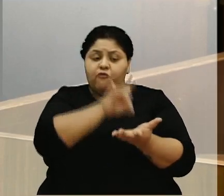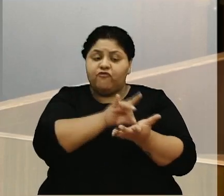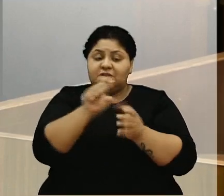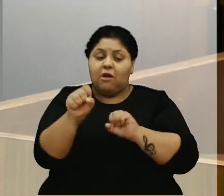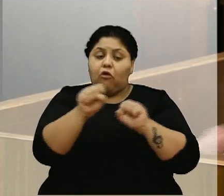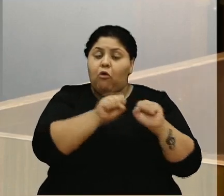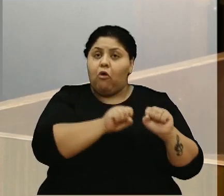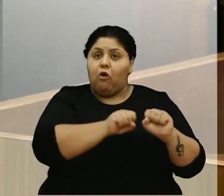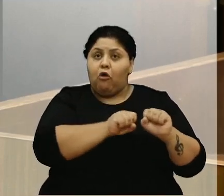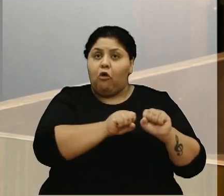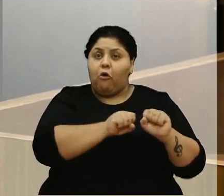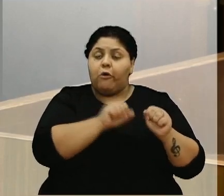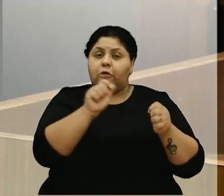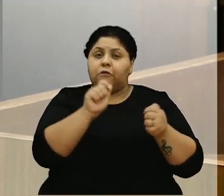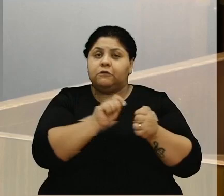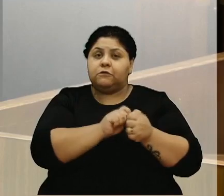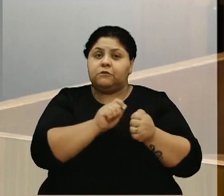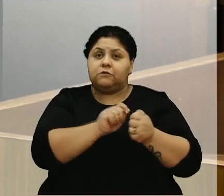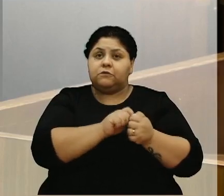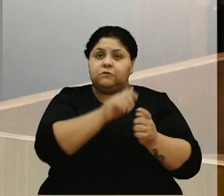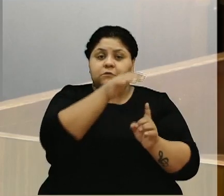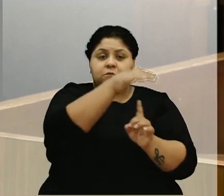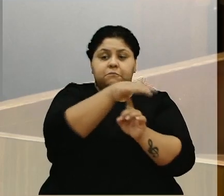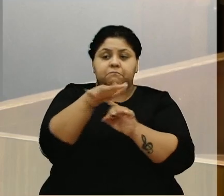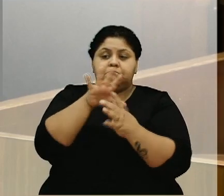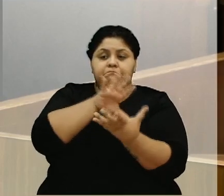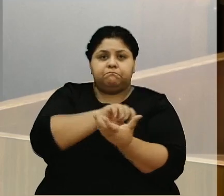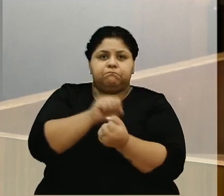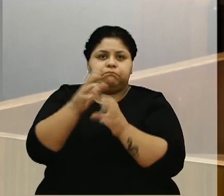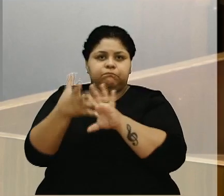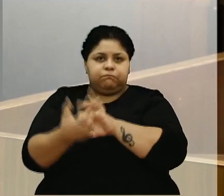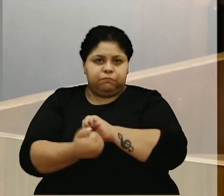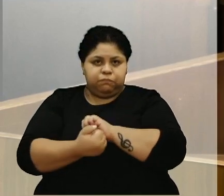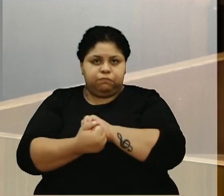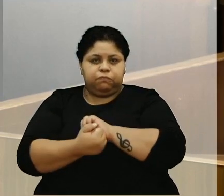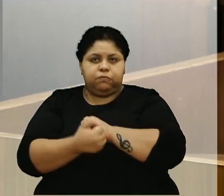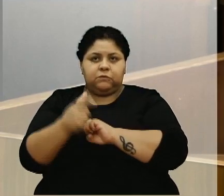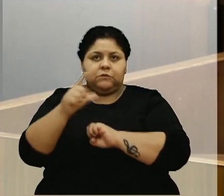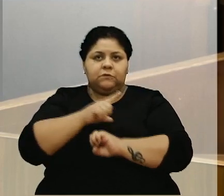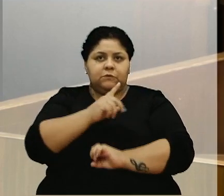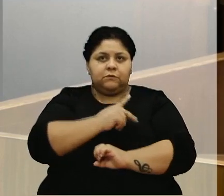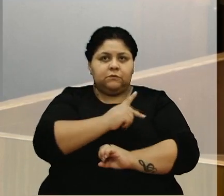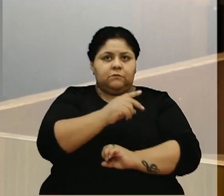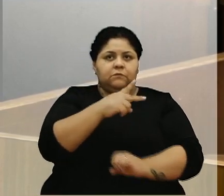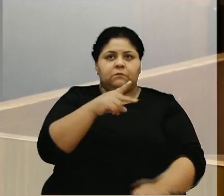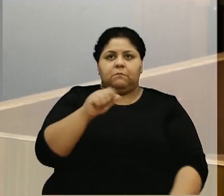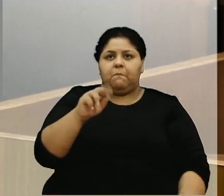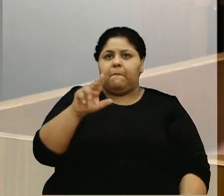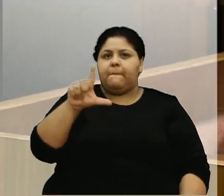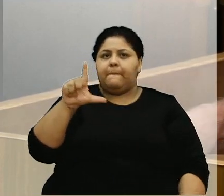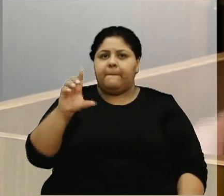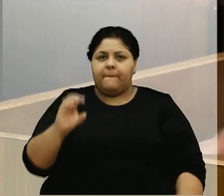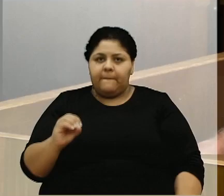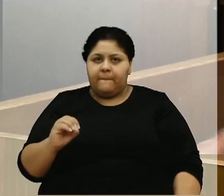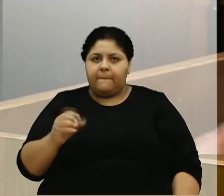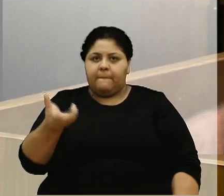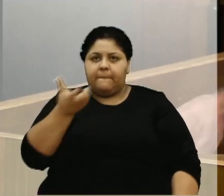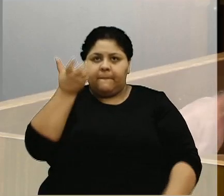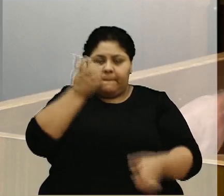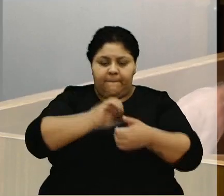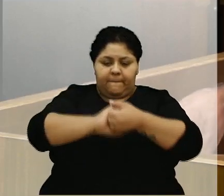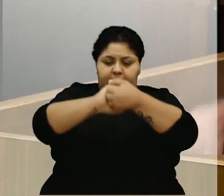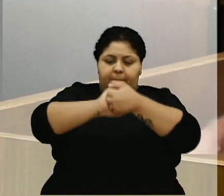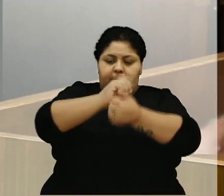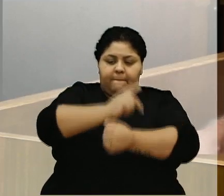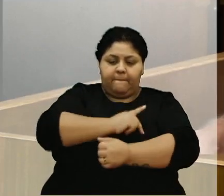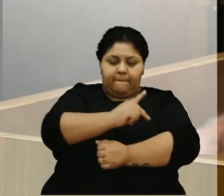ser realizada essas feiras de artesanato. Tem o presidente Paulo Salsi, quero cumprimentar o